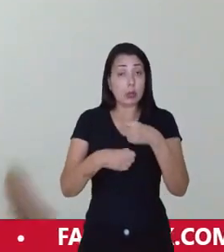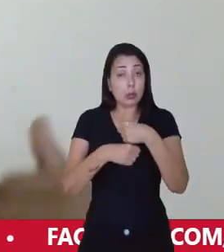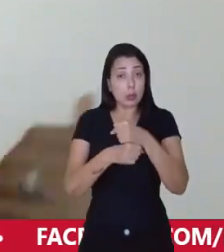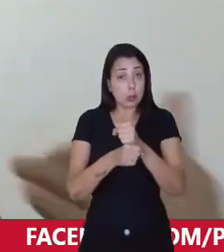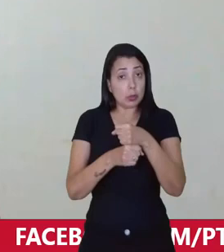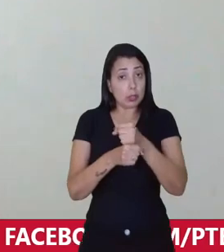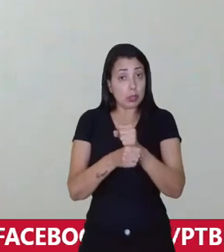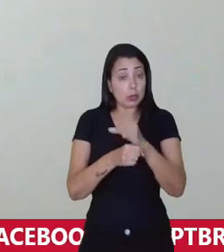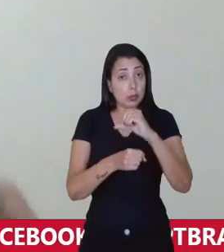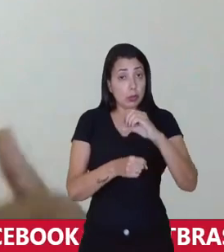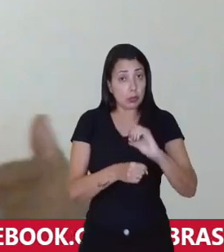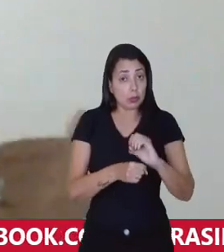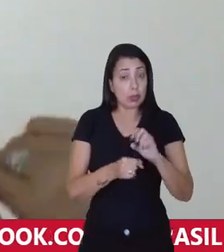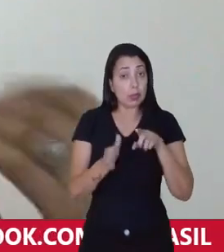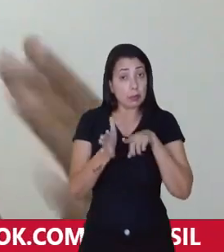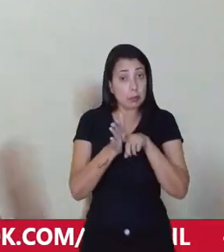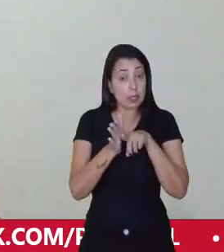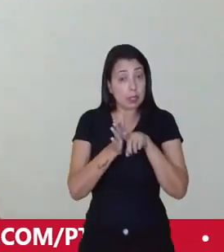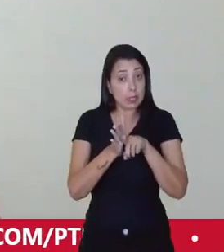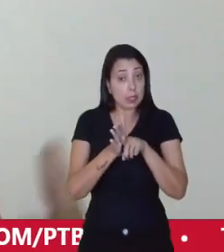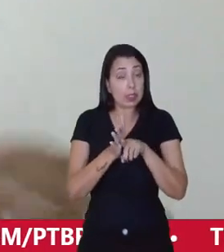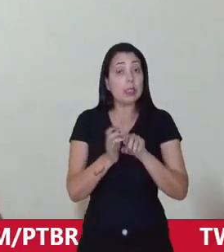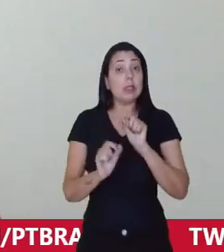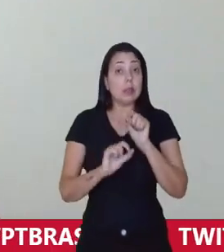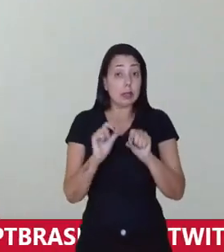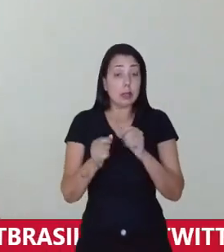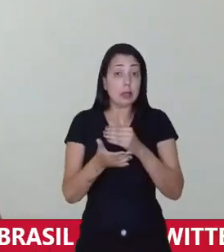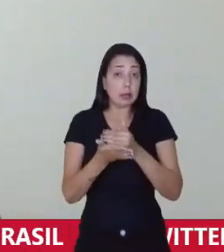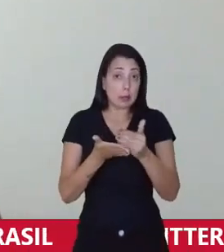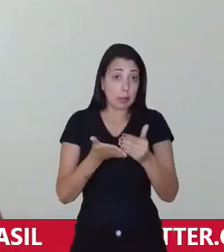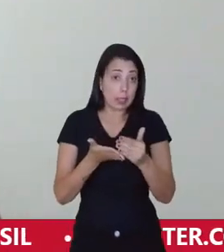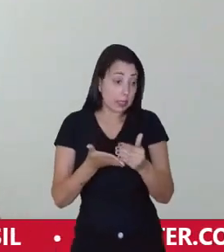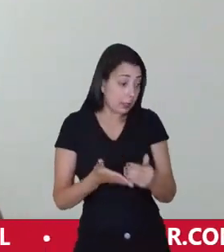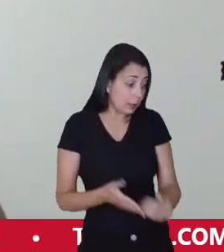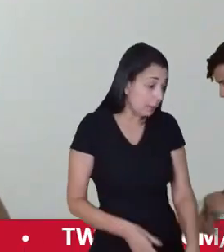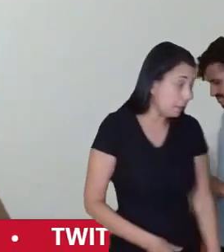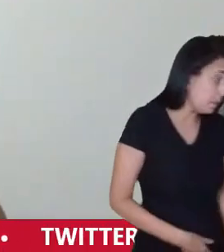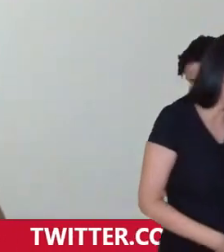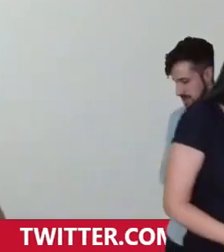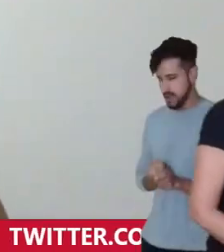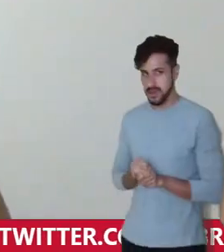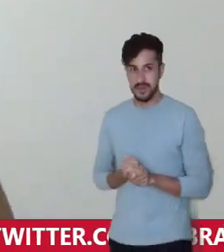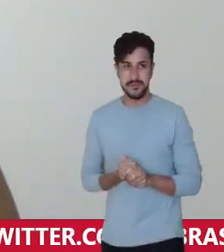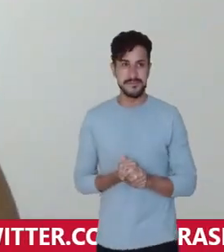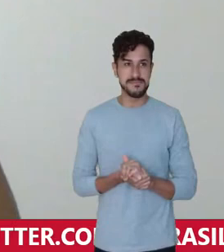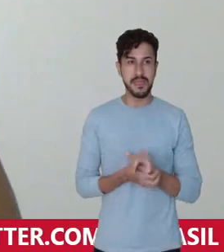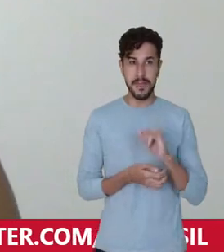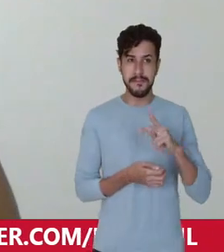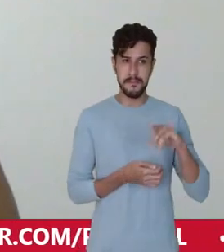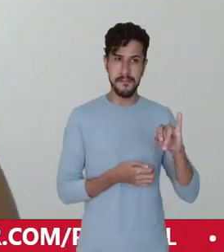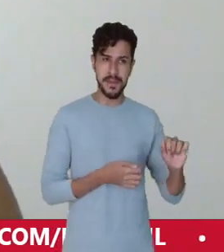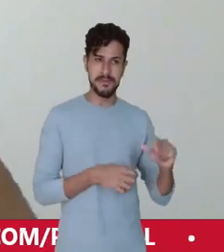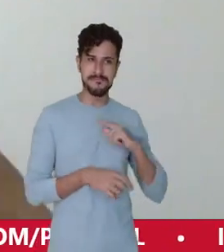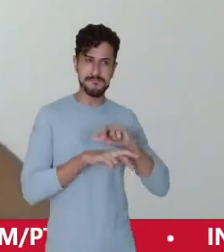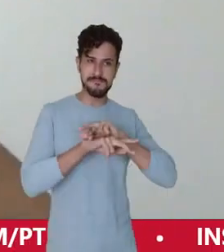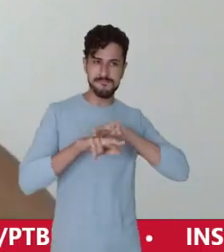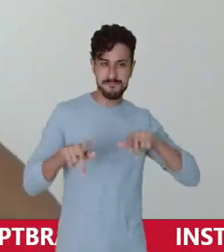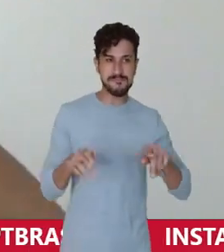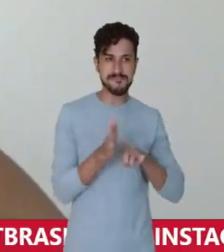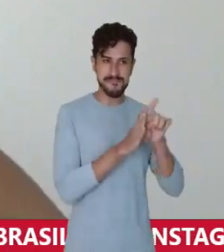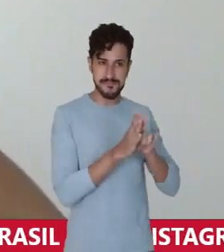90, que então pesquisas, Ricardo Henriques começa principalmente a desenvolver dentro do IPEA pesquisas com dados